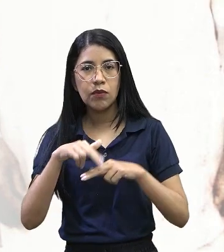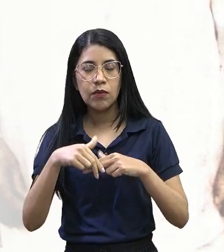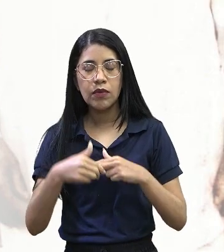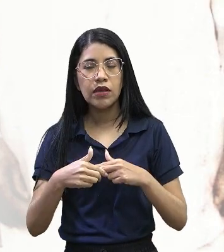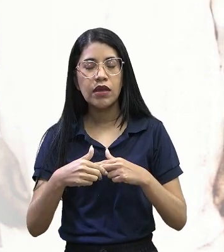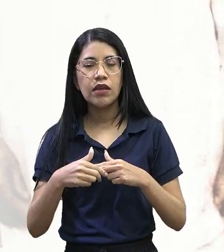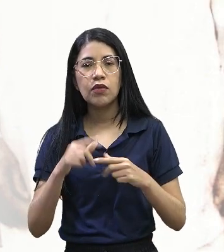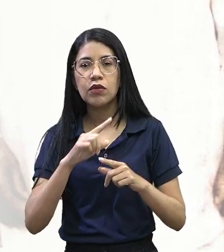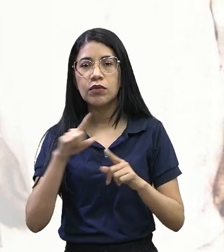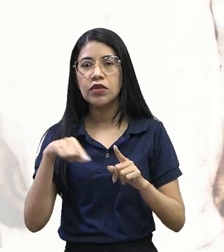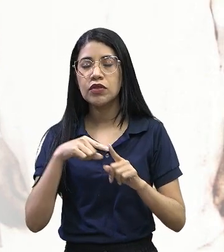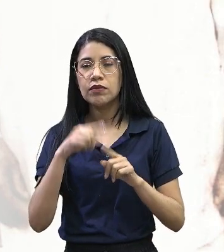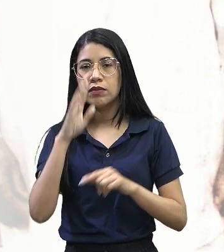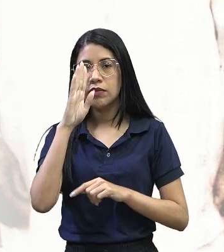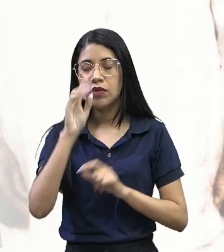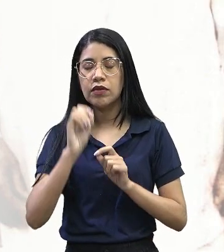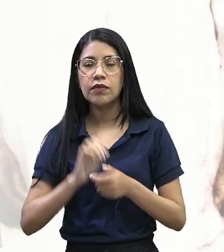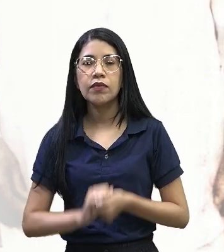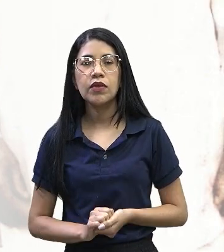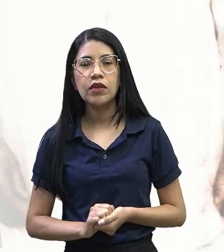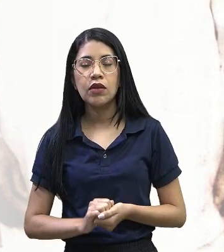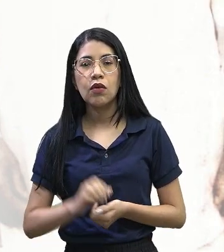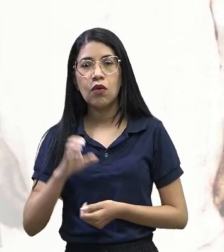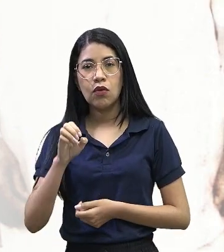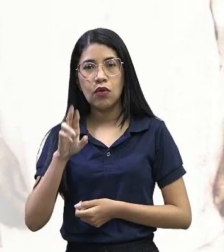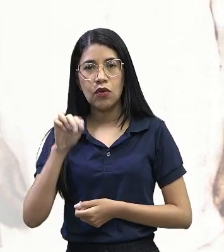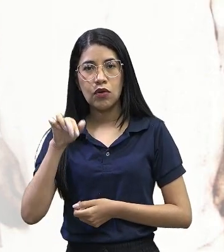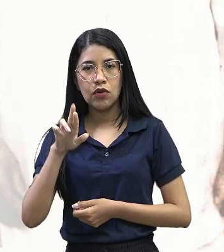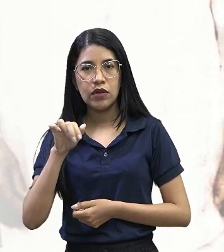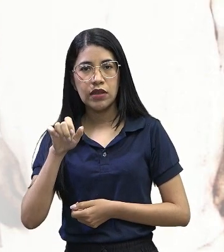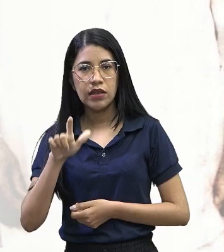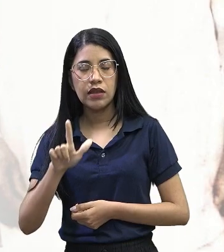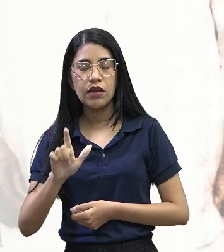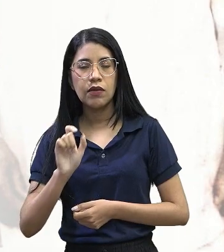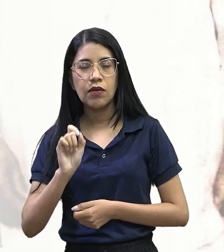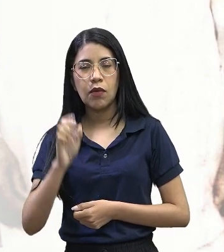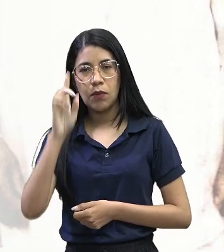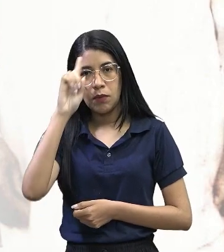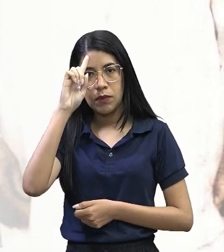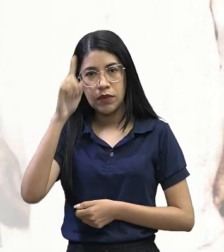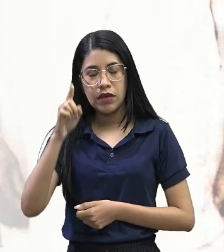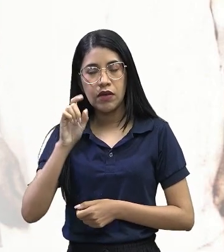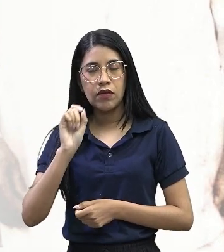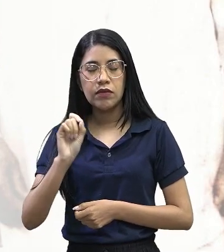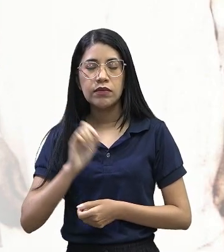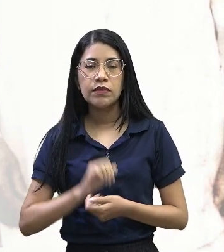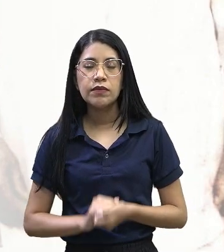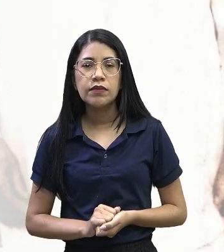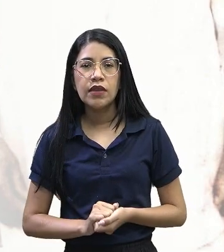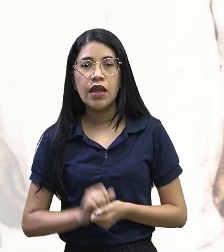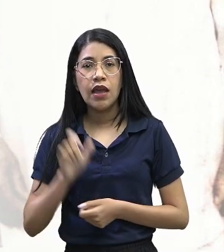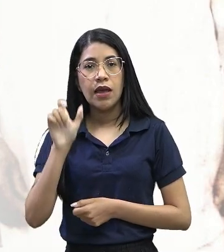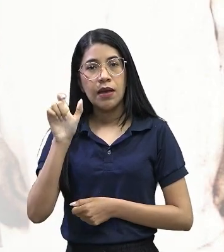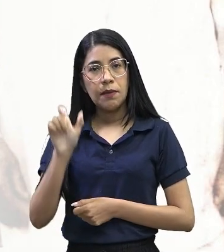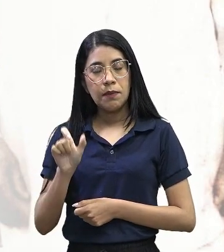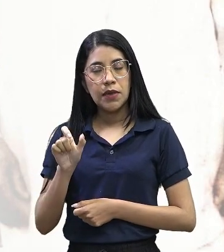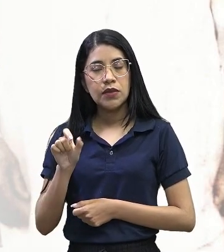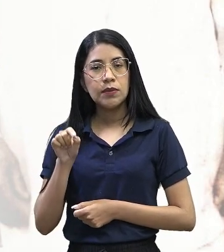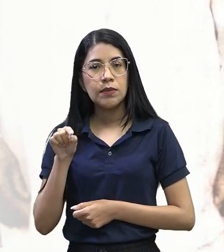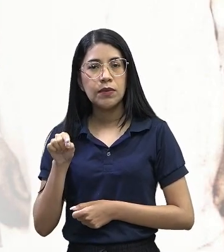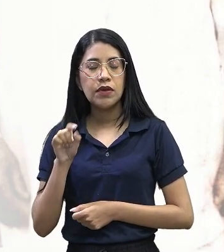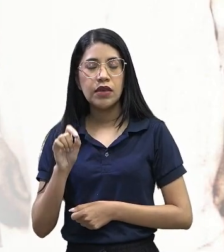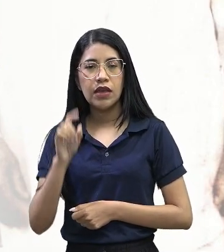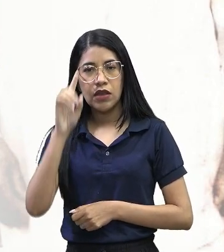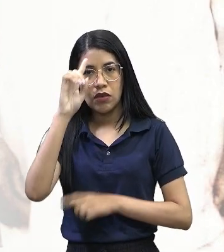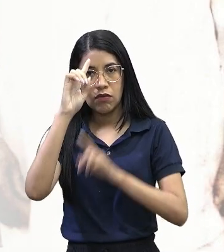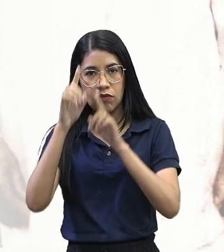motivação. O coronel de barranco, o seringalista, o grande patrão, era basicamente esse indivíduo que era dono